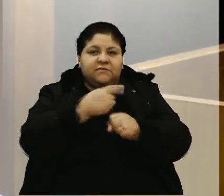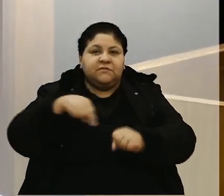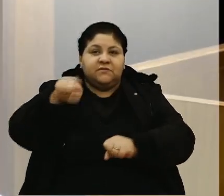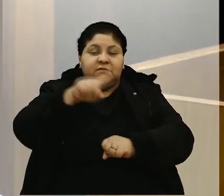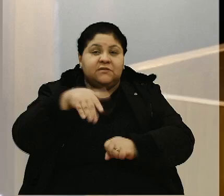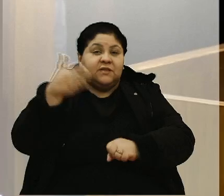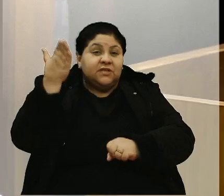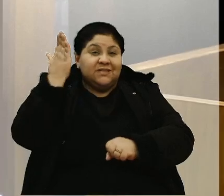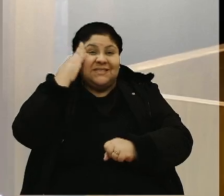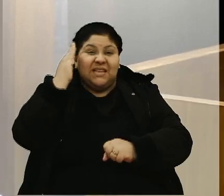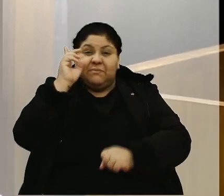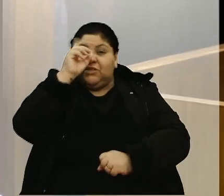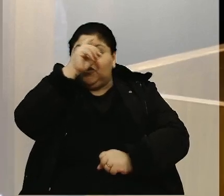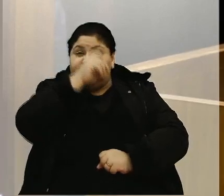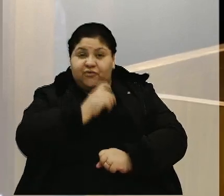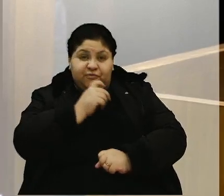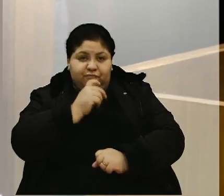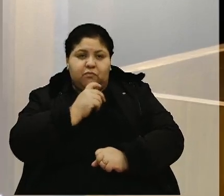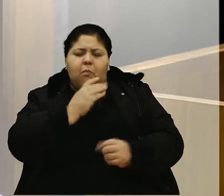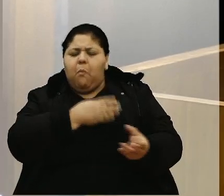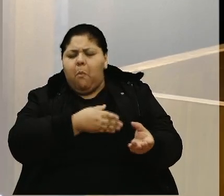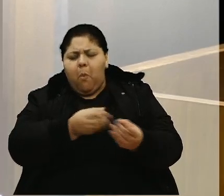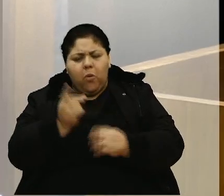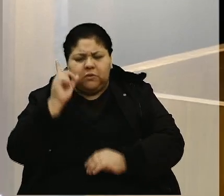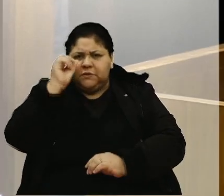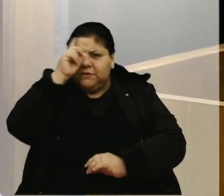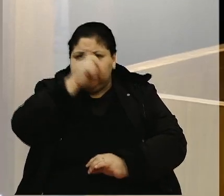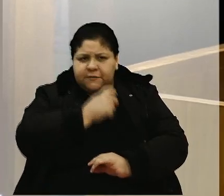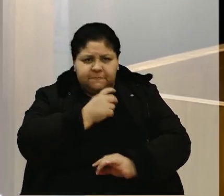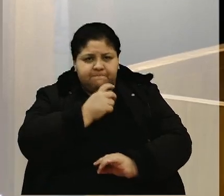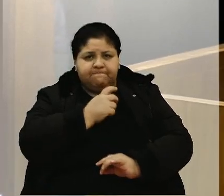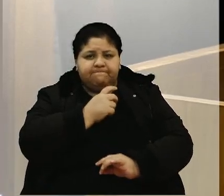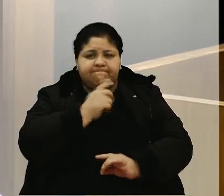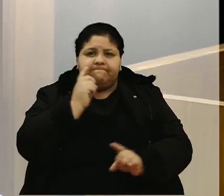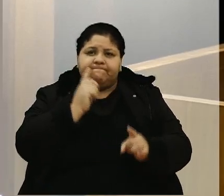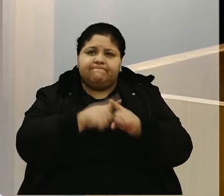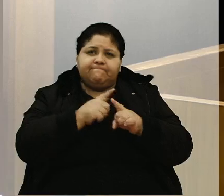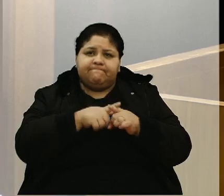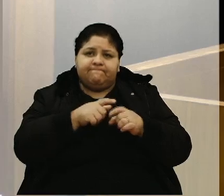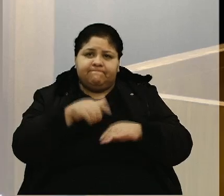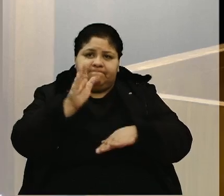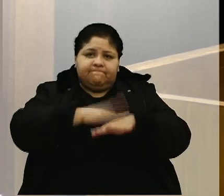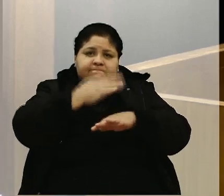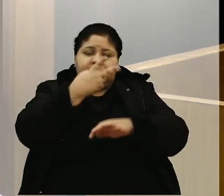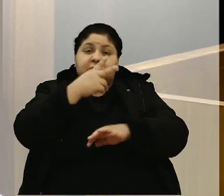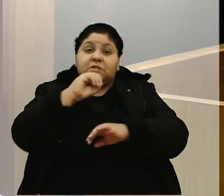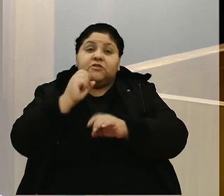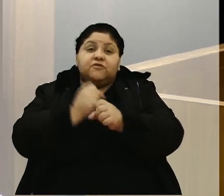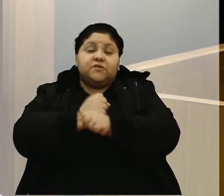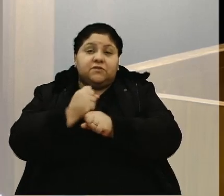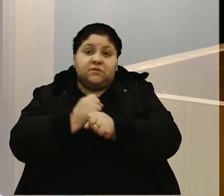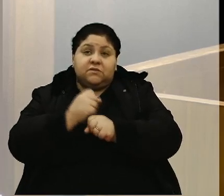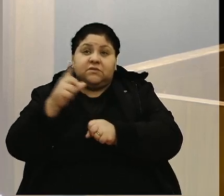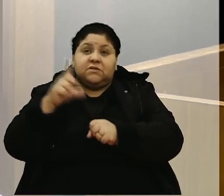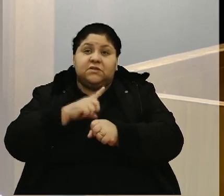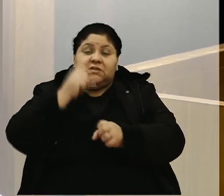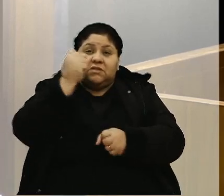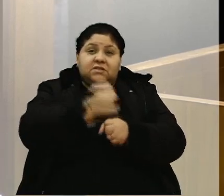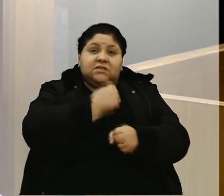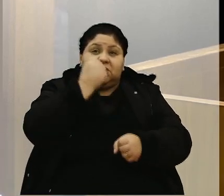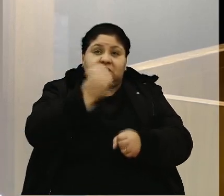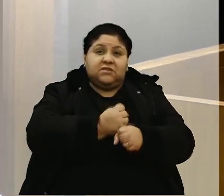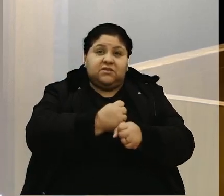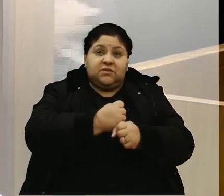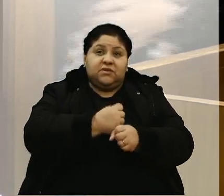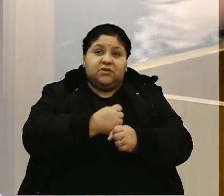inúmeras dificuldades, são inúmeras dificuldades, né? Porque há mais de 20 anos tem uma obra ali de